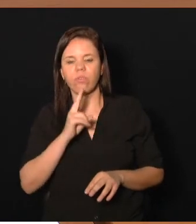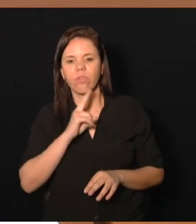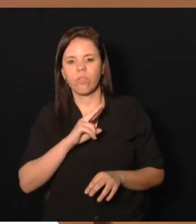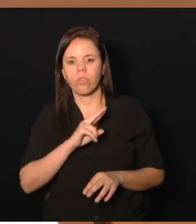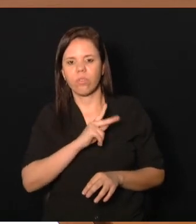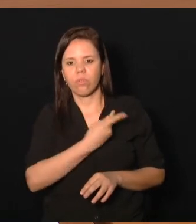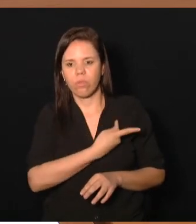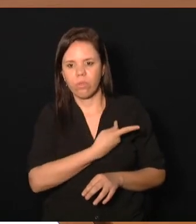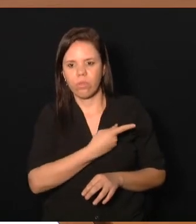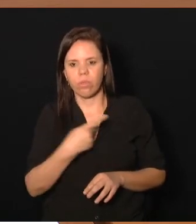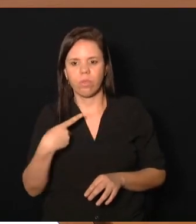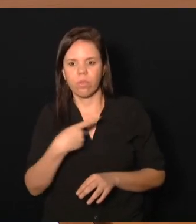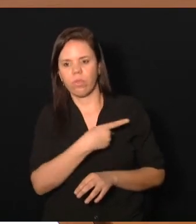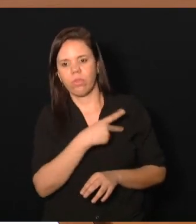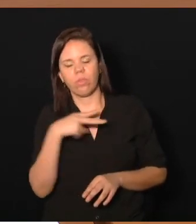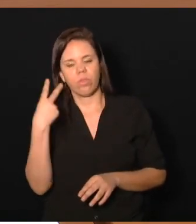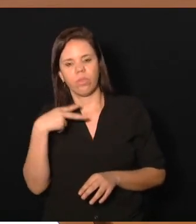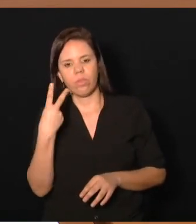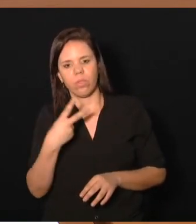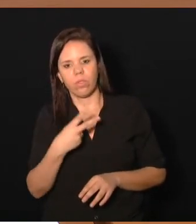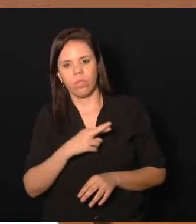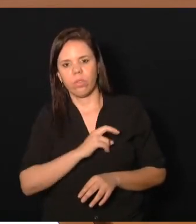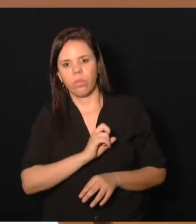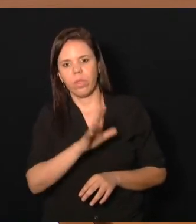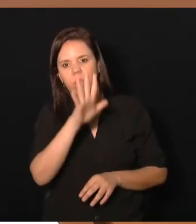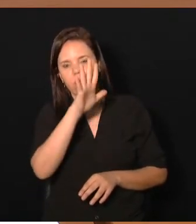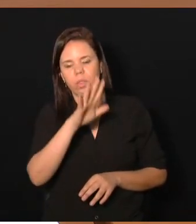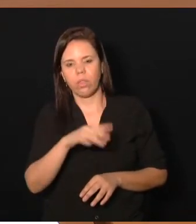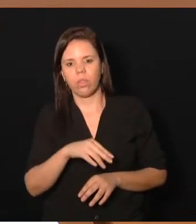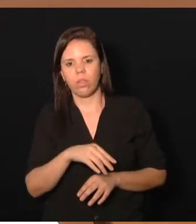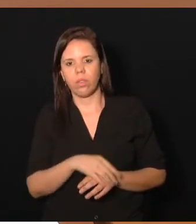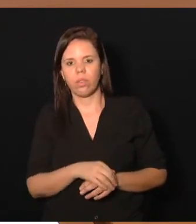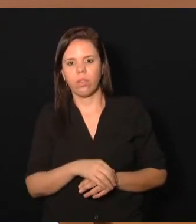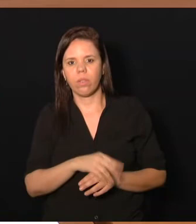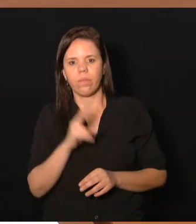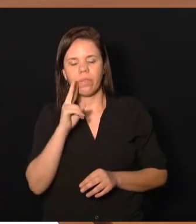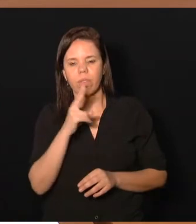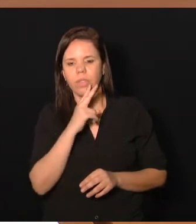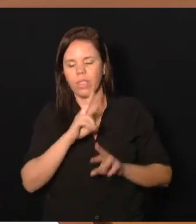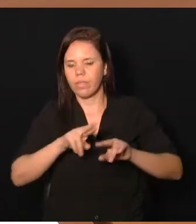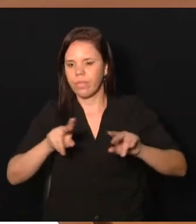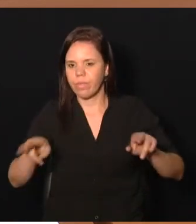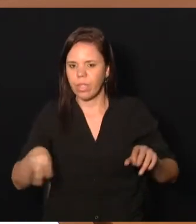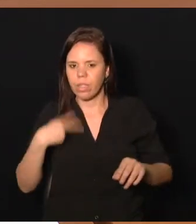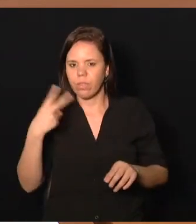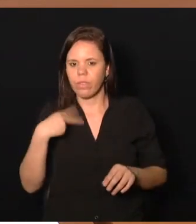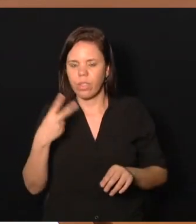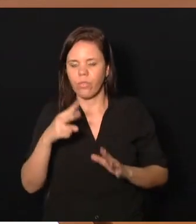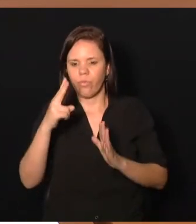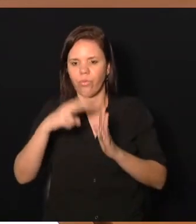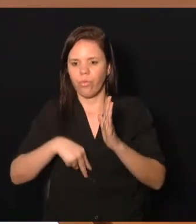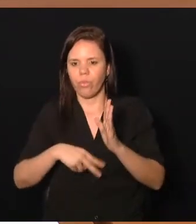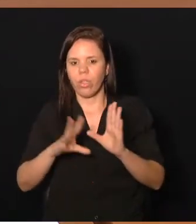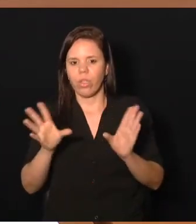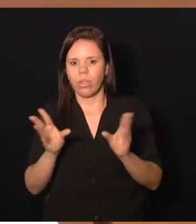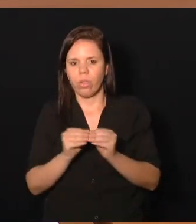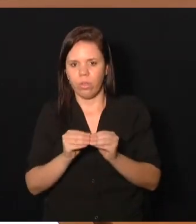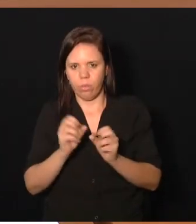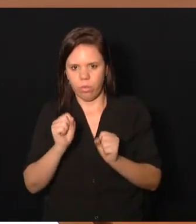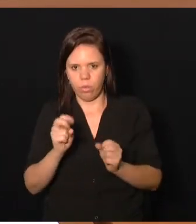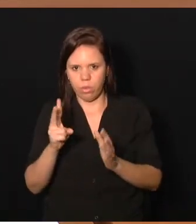Haddad, pastor Elias de Azevedo, Rubens Gás, Vinícius Grato, entre outros. Eu vou ler na íntegra. Posso